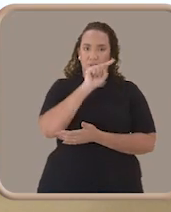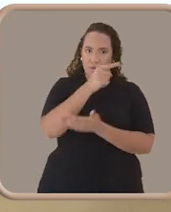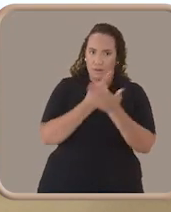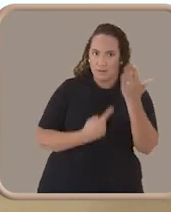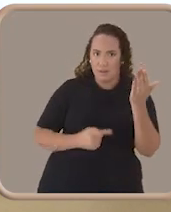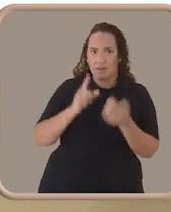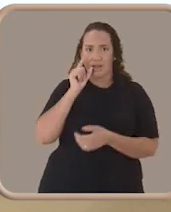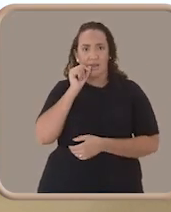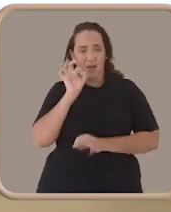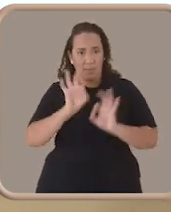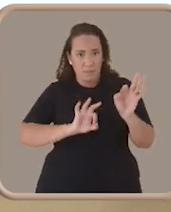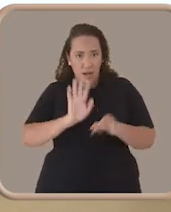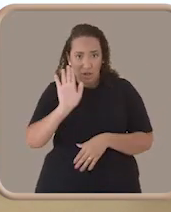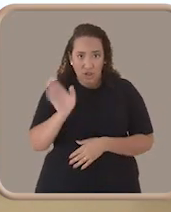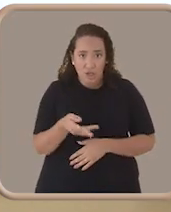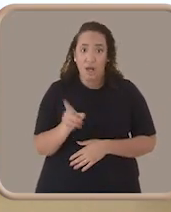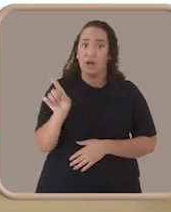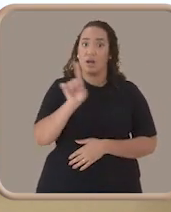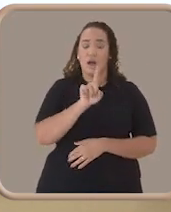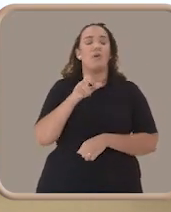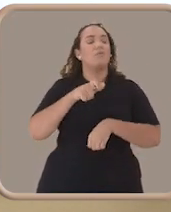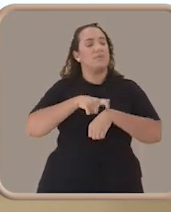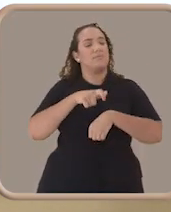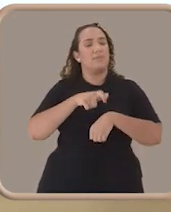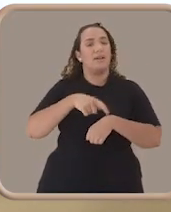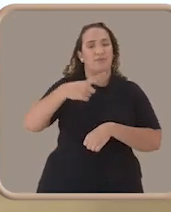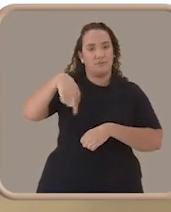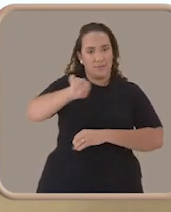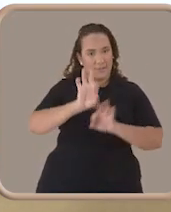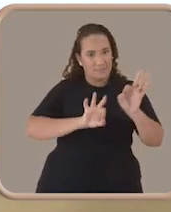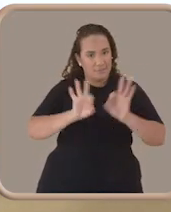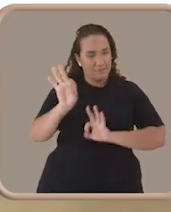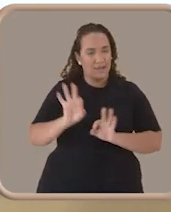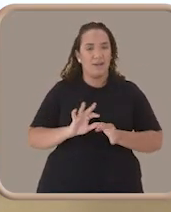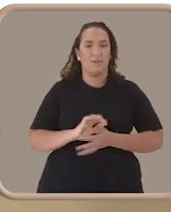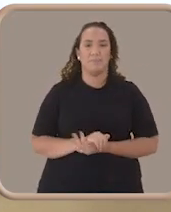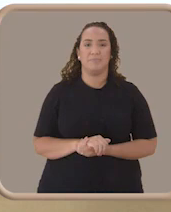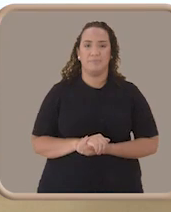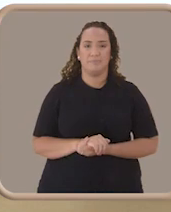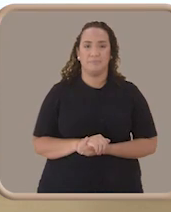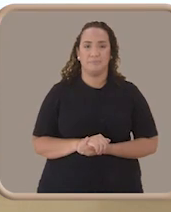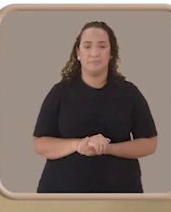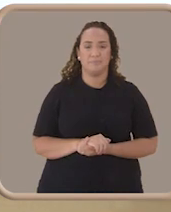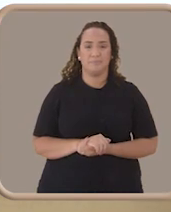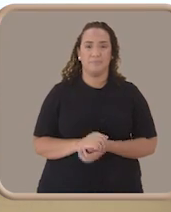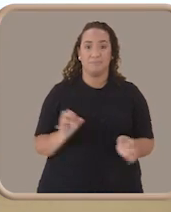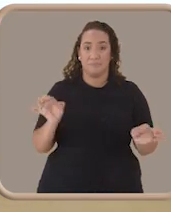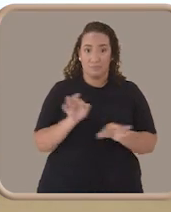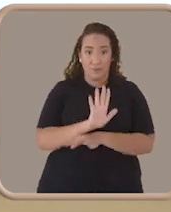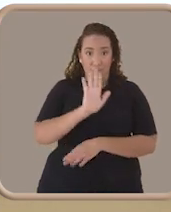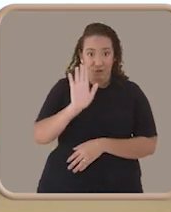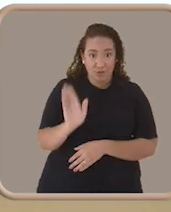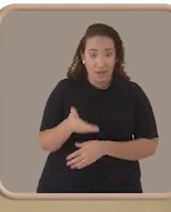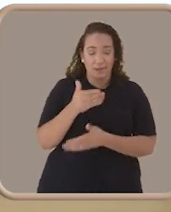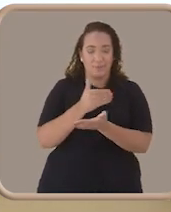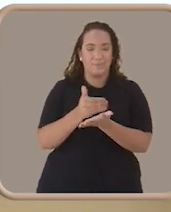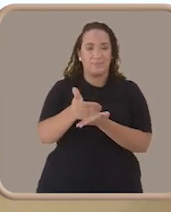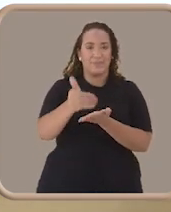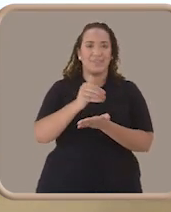lápis aí? Não? Então eu vou esperar um pouco para você pegar. Tudo pronto? Então vamos